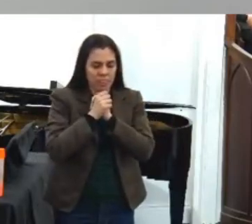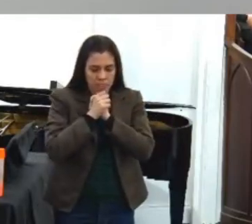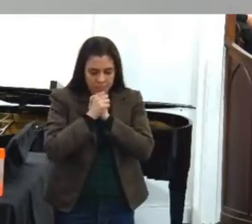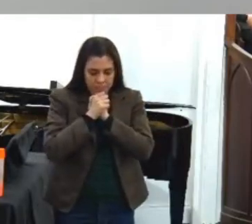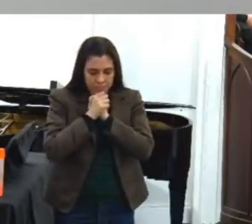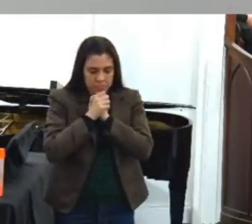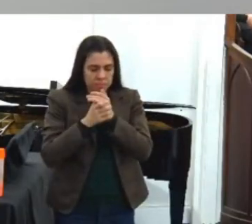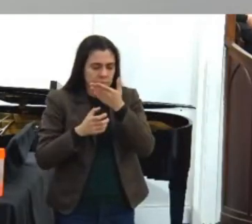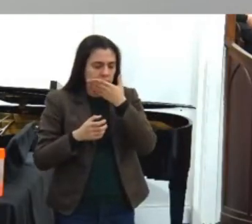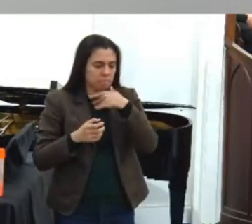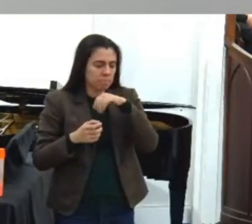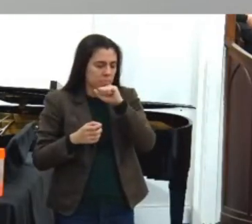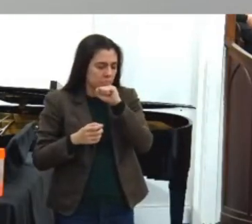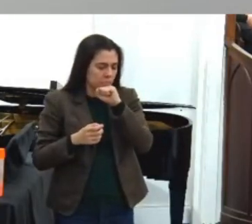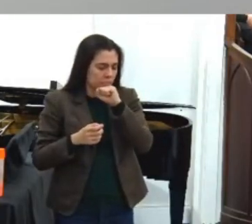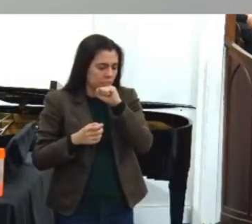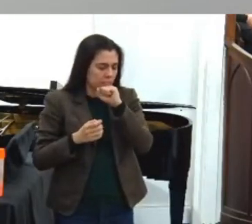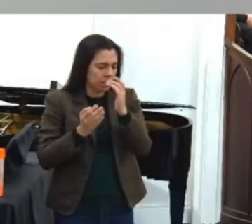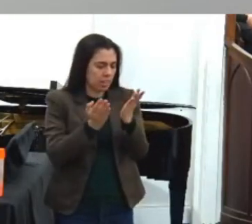Tua palavra.